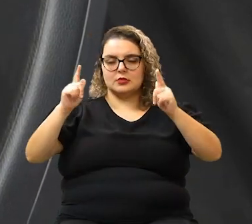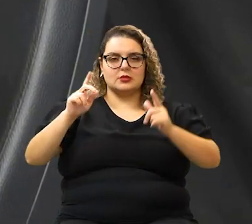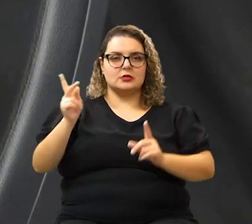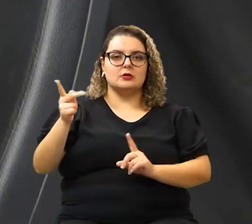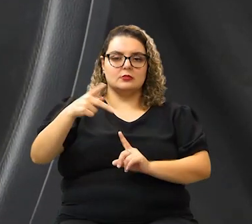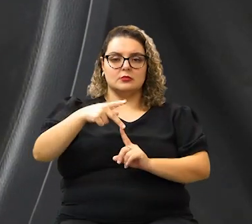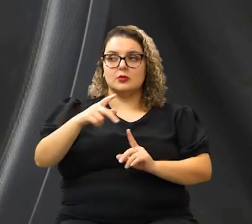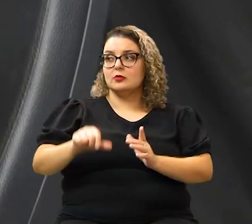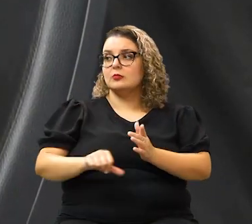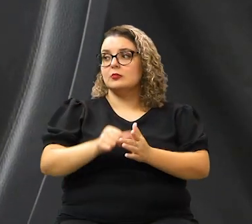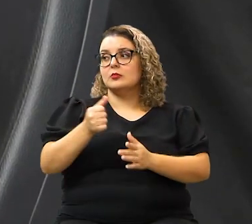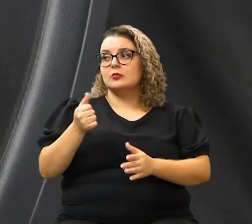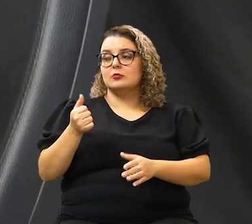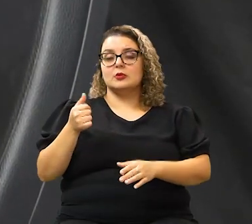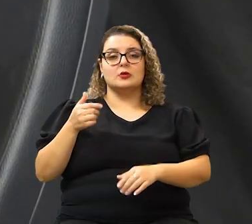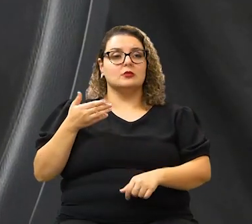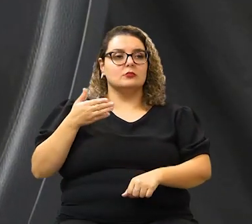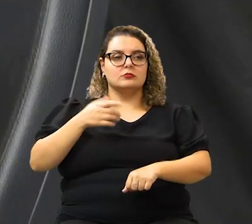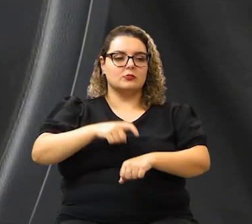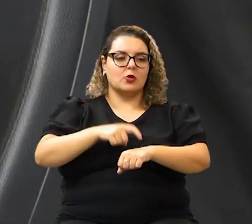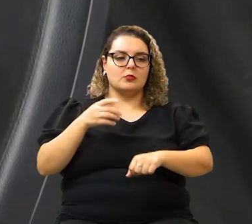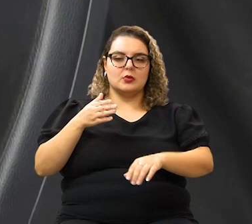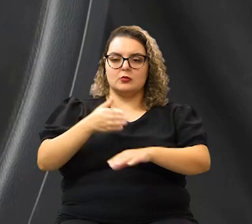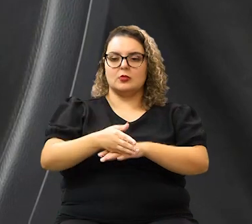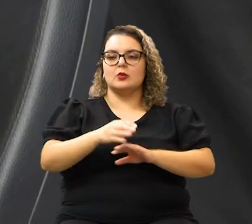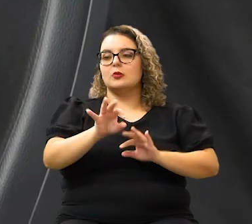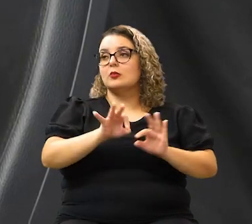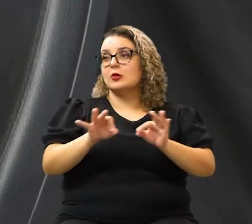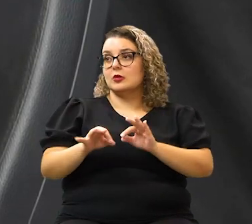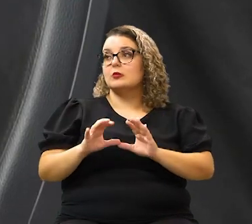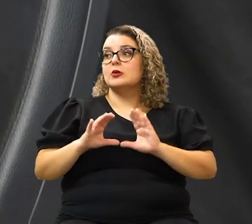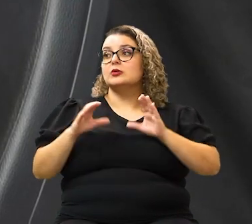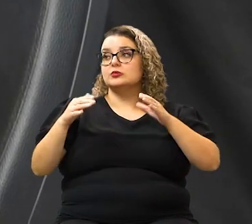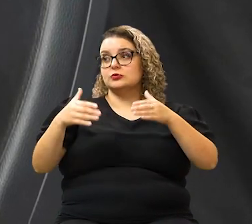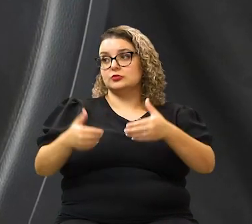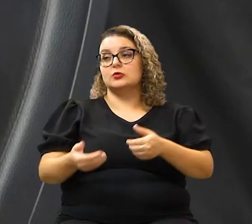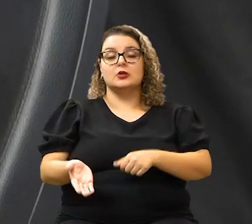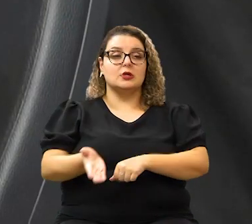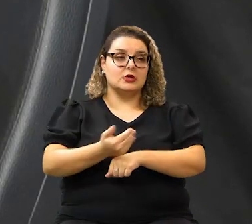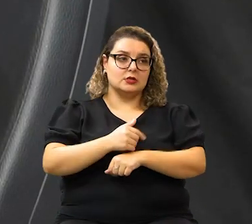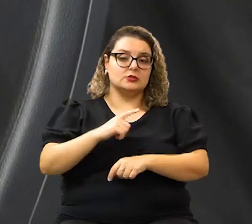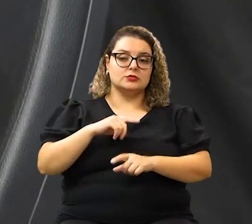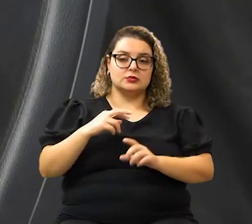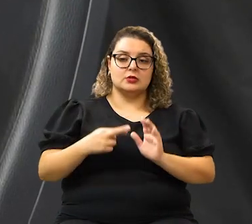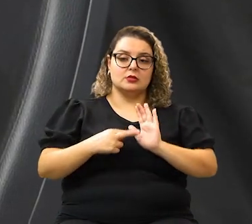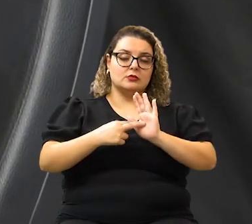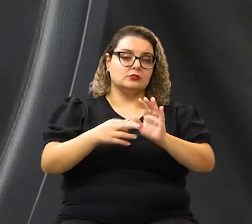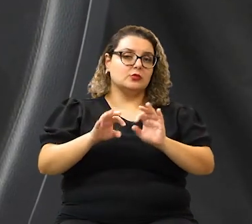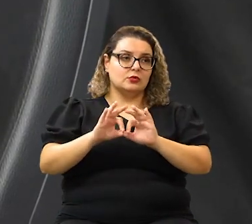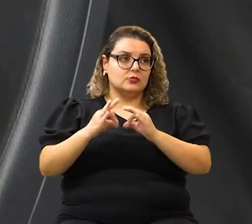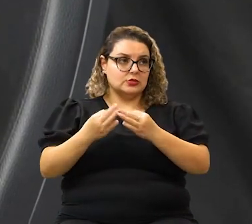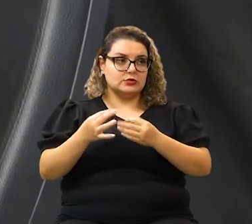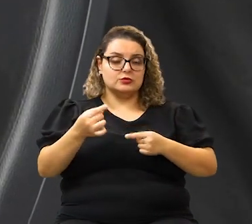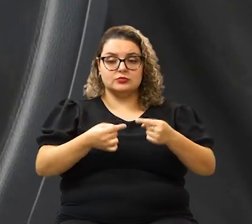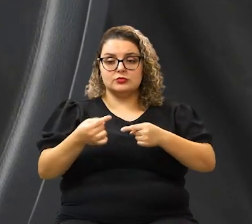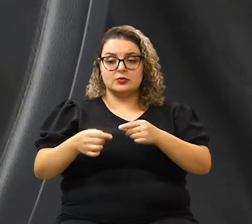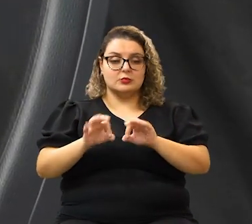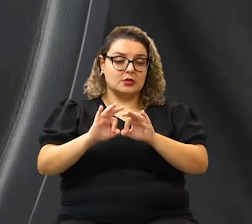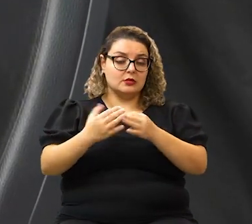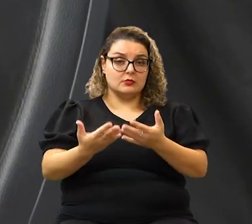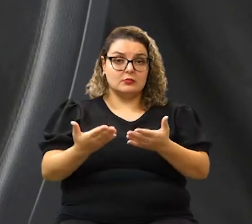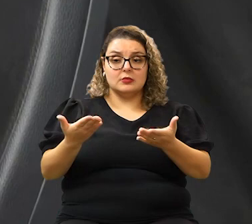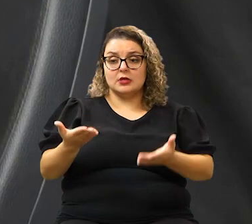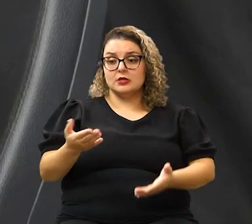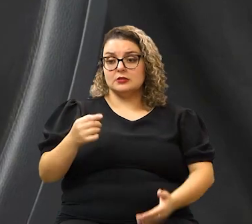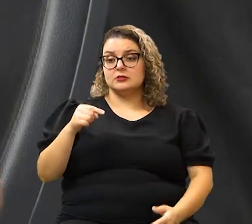luta organizada, coletiva. Né? Antes tinha a referência da família, dos debates da família, mas lá que eu fui na greve da